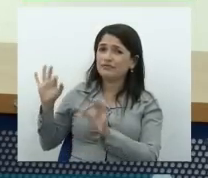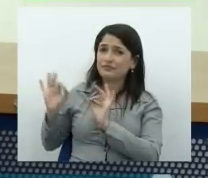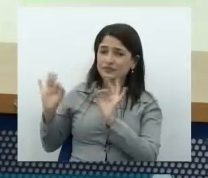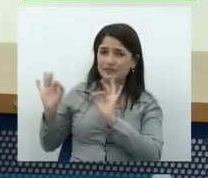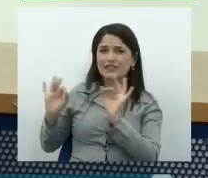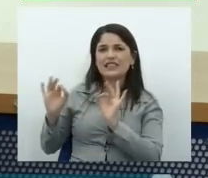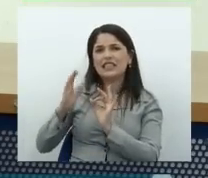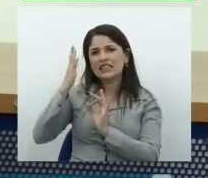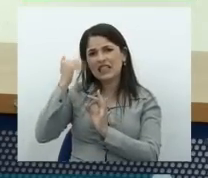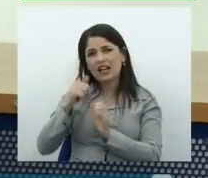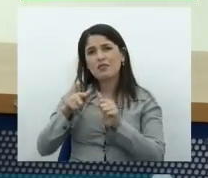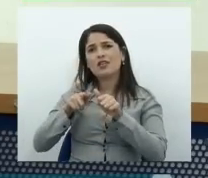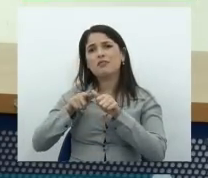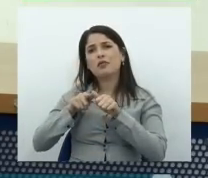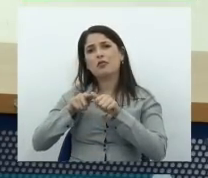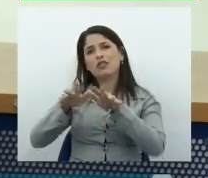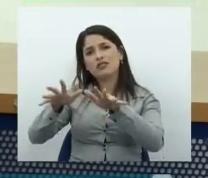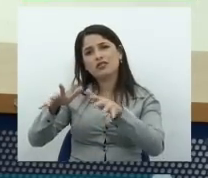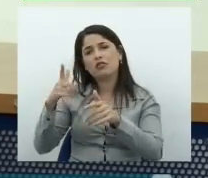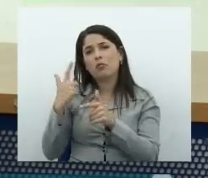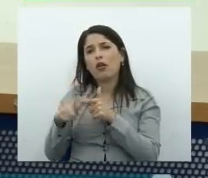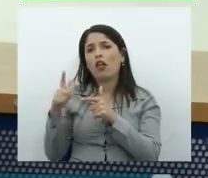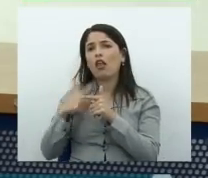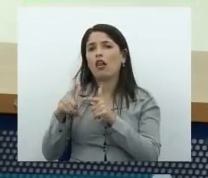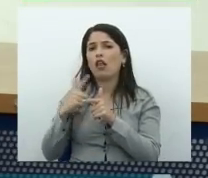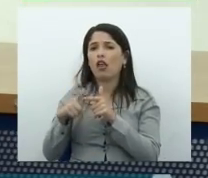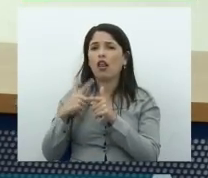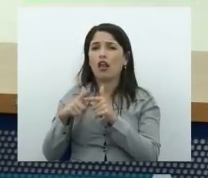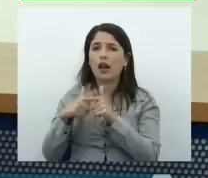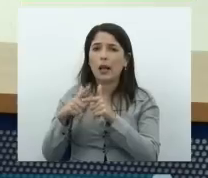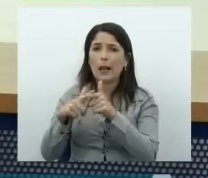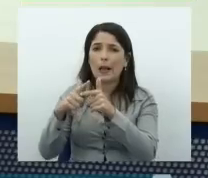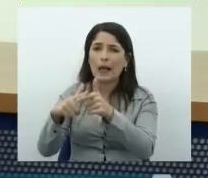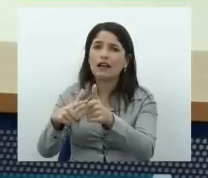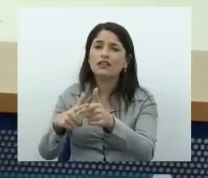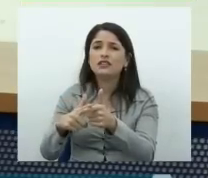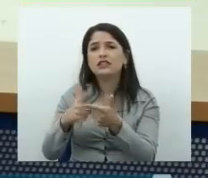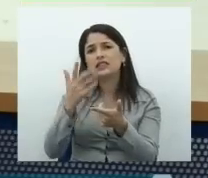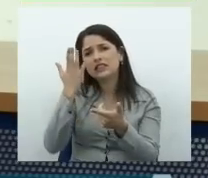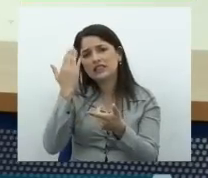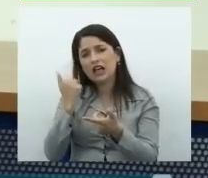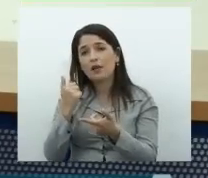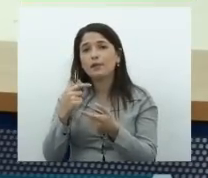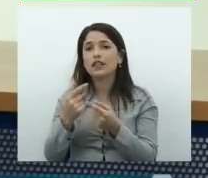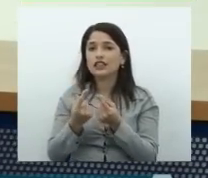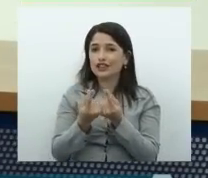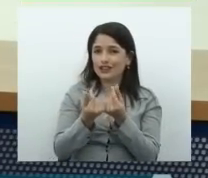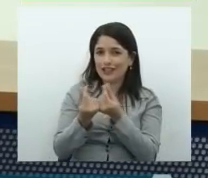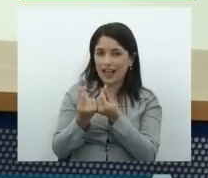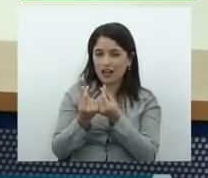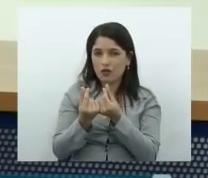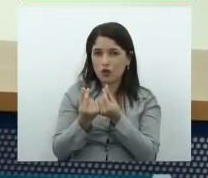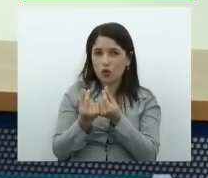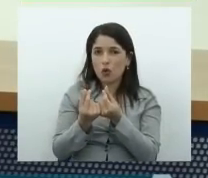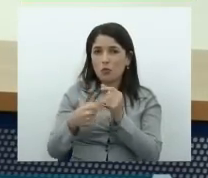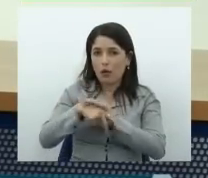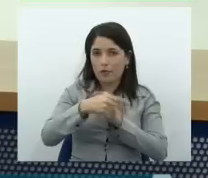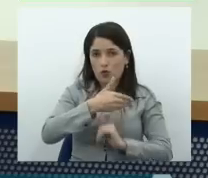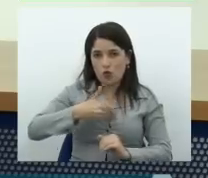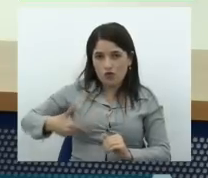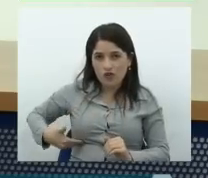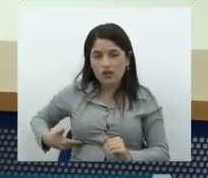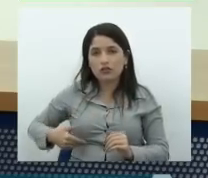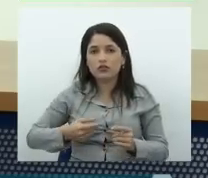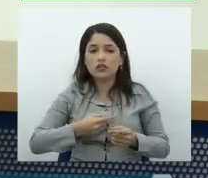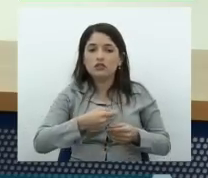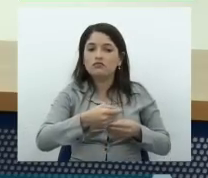que está acontecendo na nossa cidade é uma má governança, é uma má distribuição do dinheiro público. Você vê hoje,